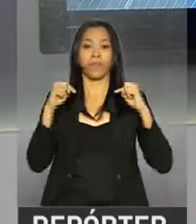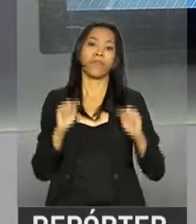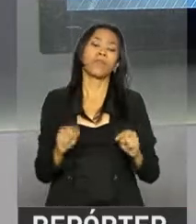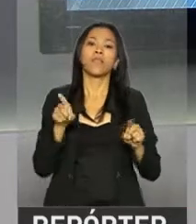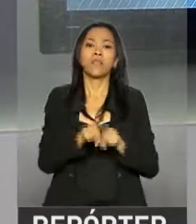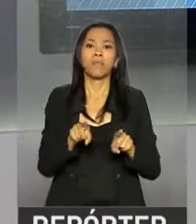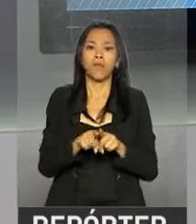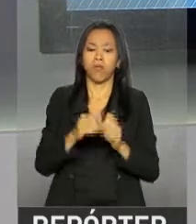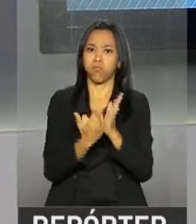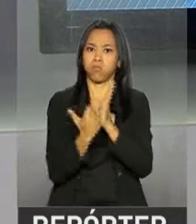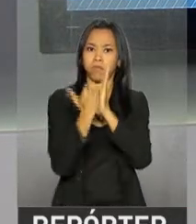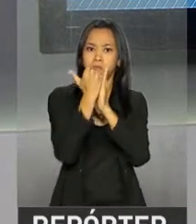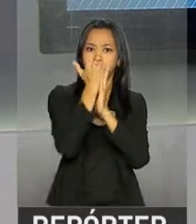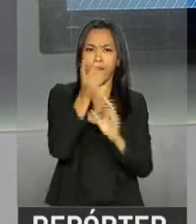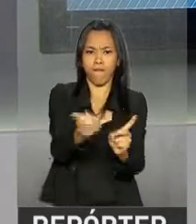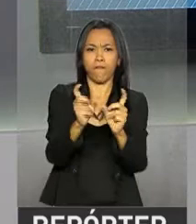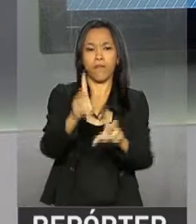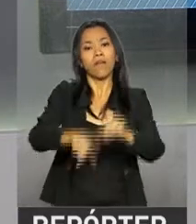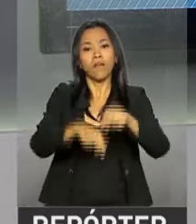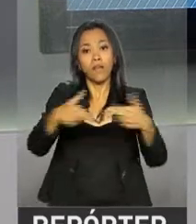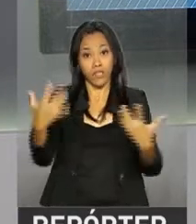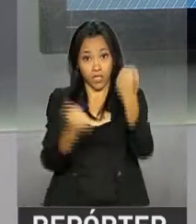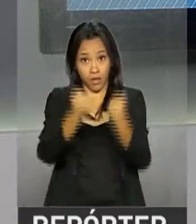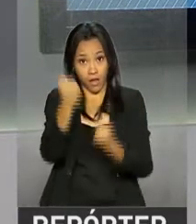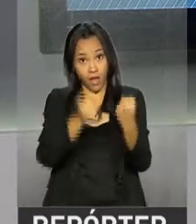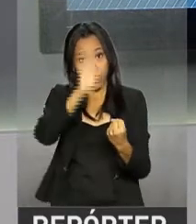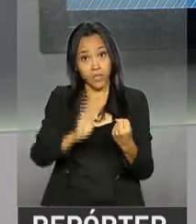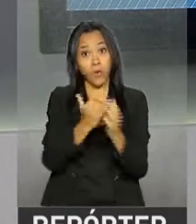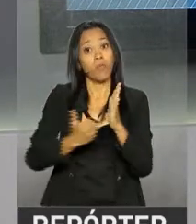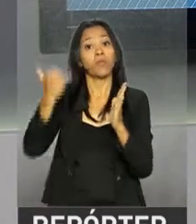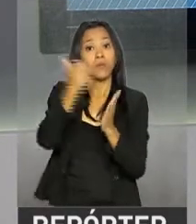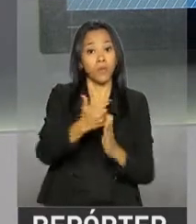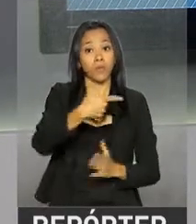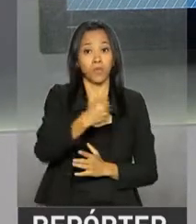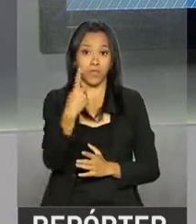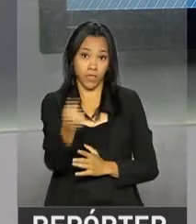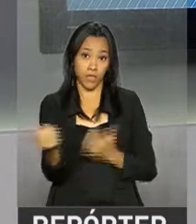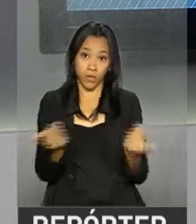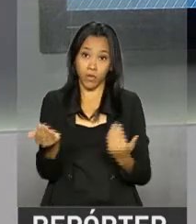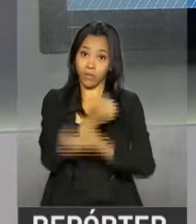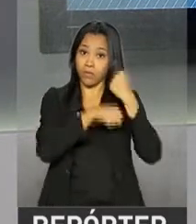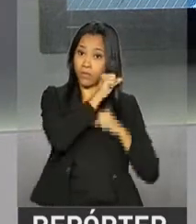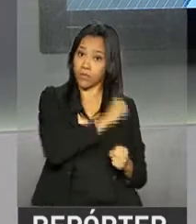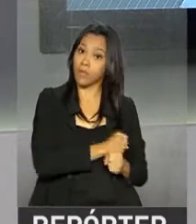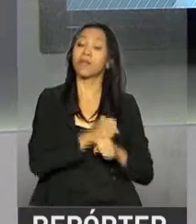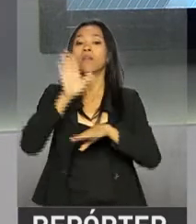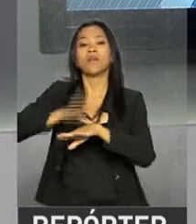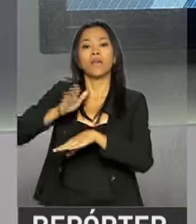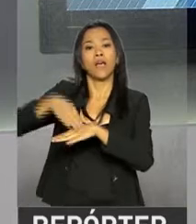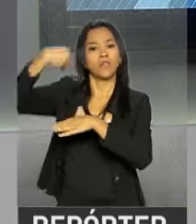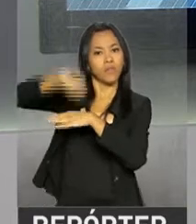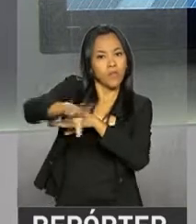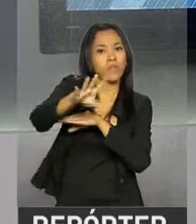alta nas exportações a produção de veículos no brasil cresceu em 2017 em comparação com o ano anterior de acordo com os dados divulgados